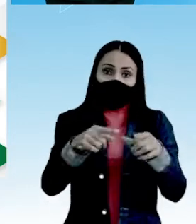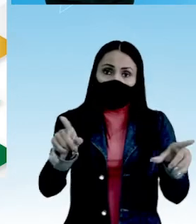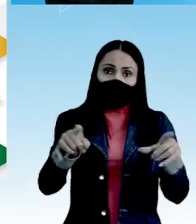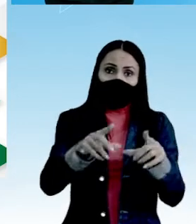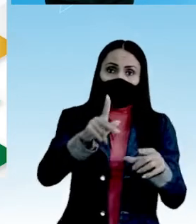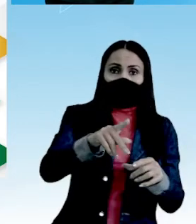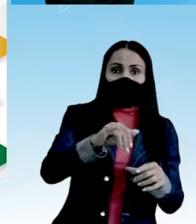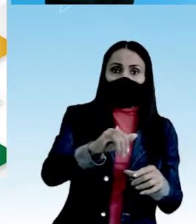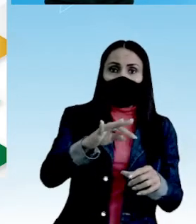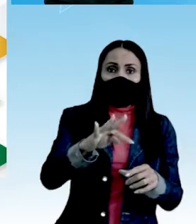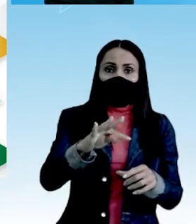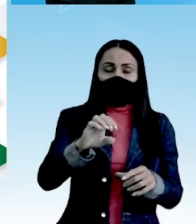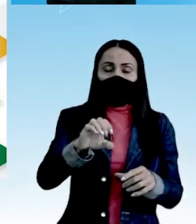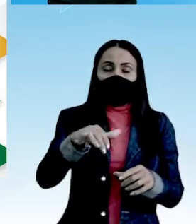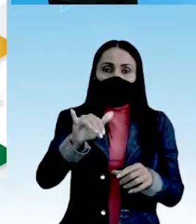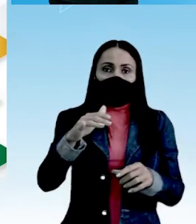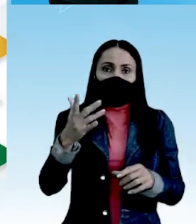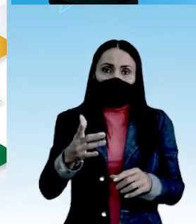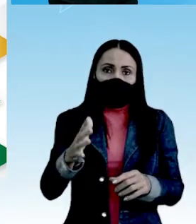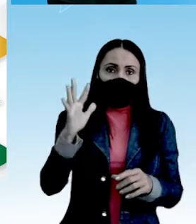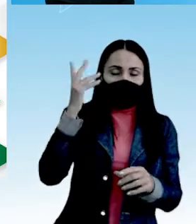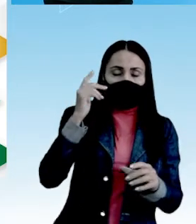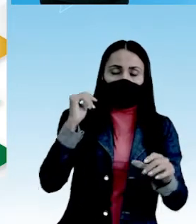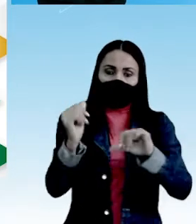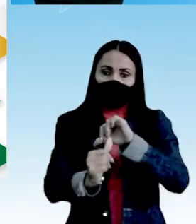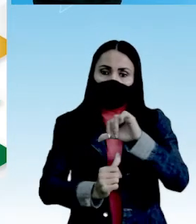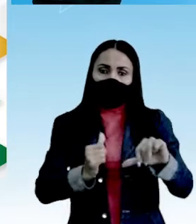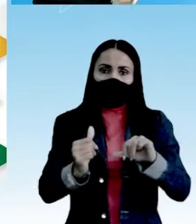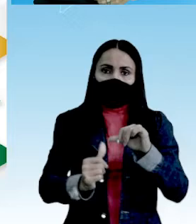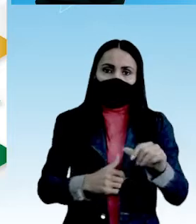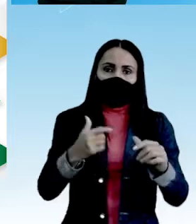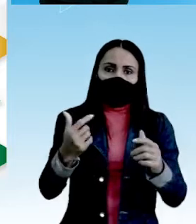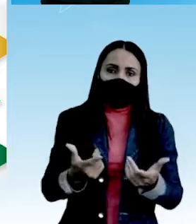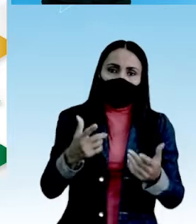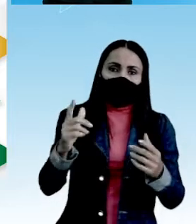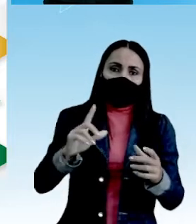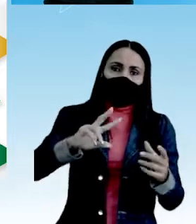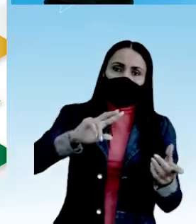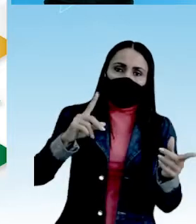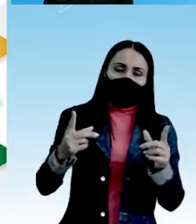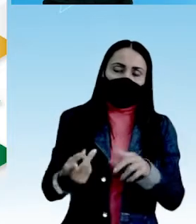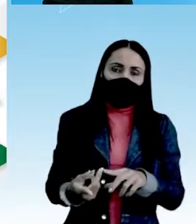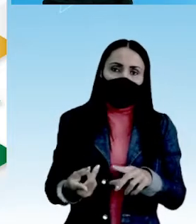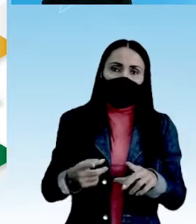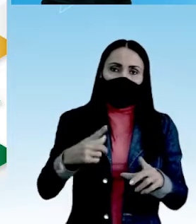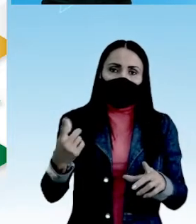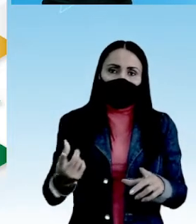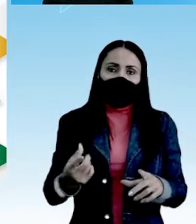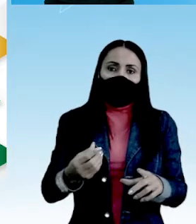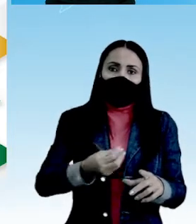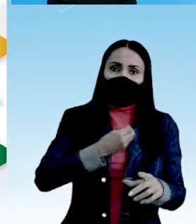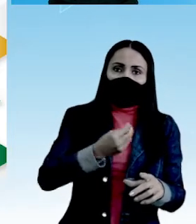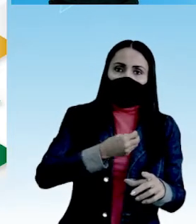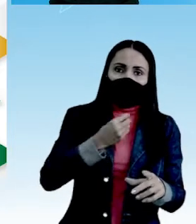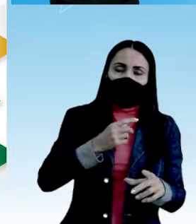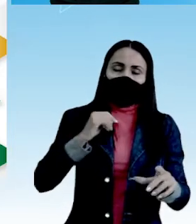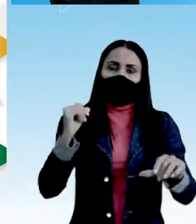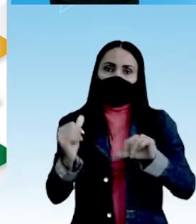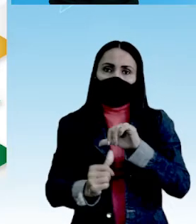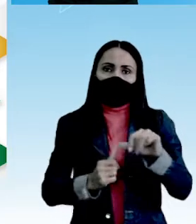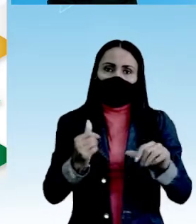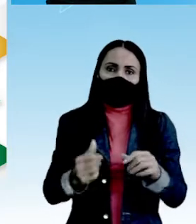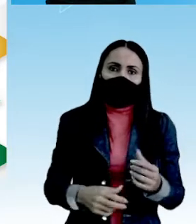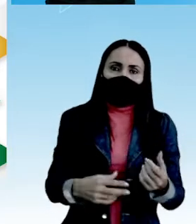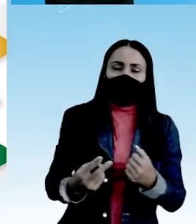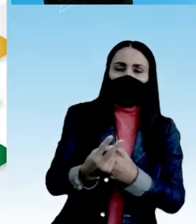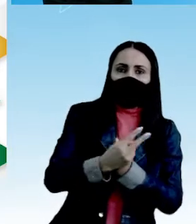de repente ela resolve então mudar. Vira a mesa, assume o jogo, faz questão de se